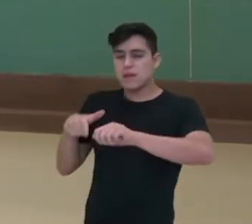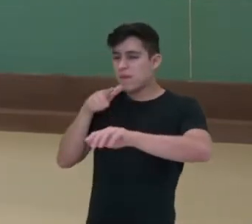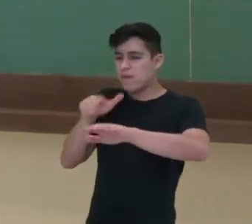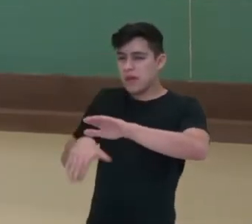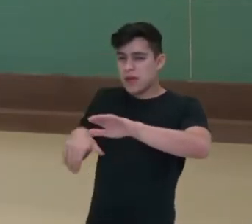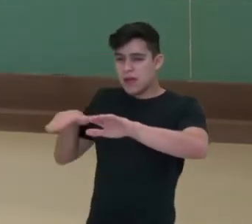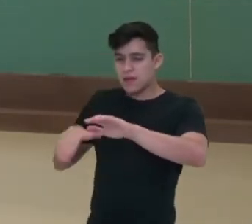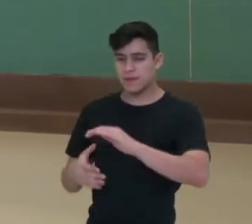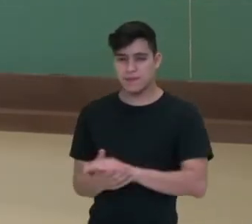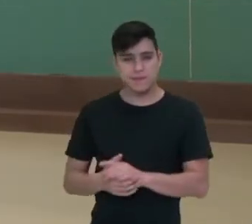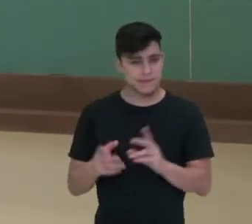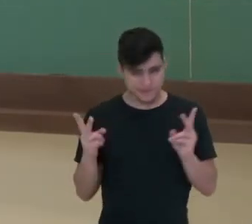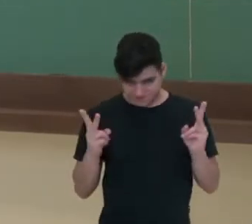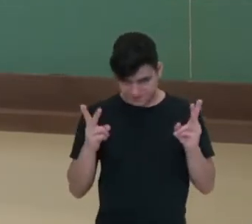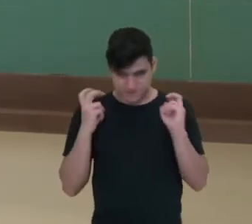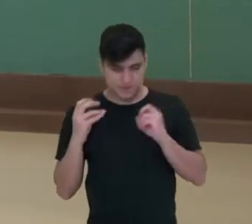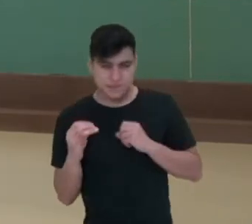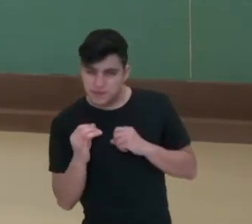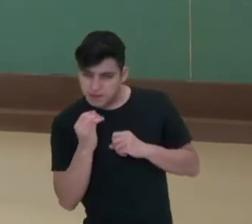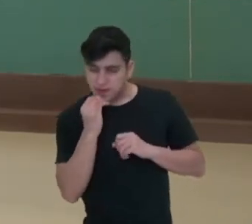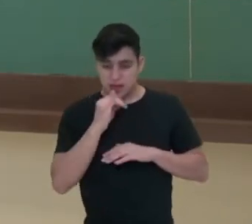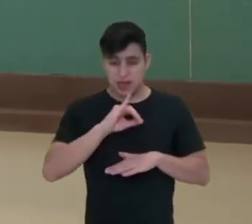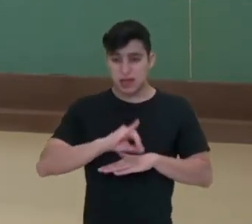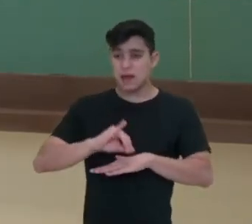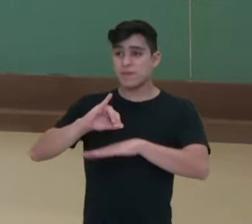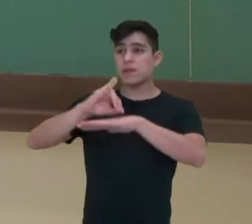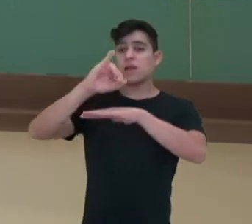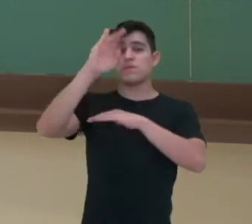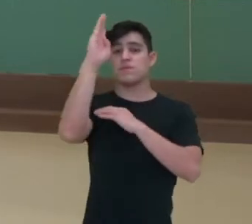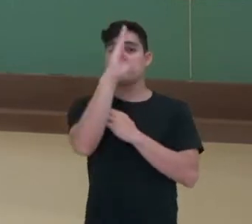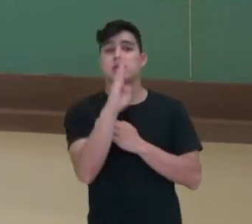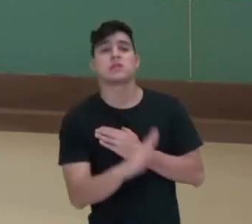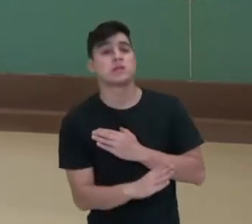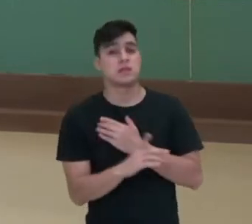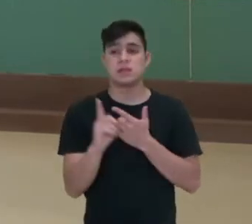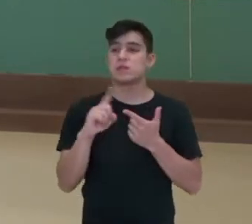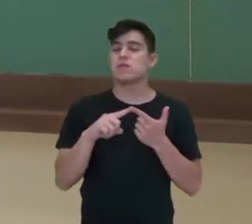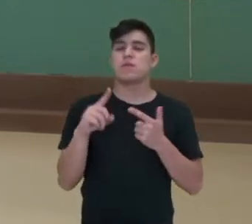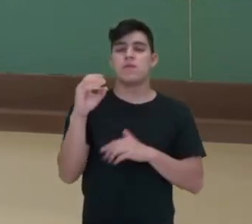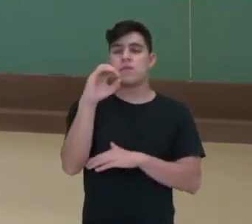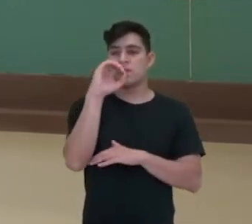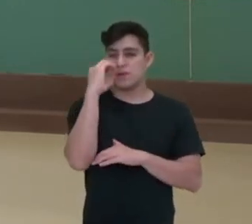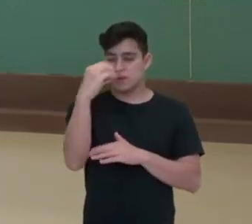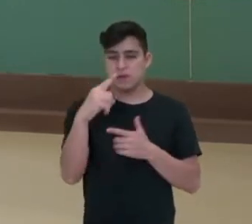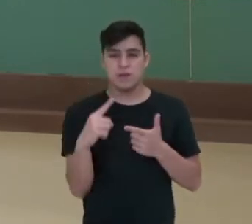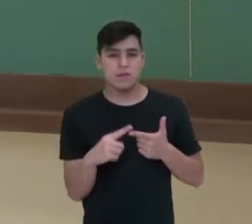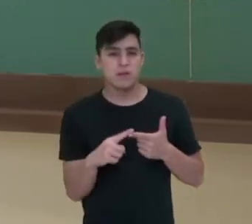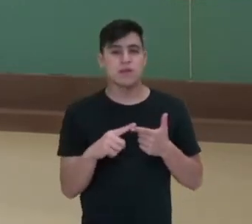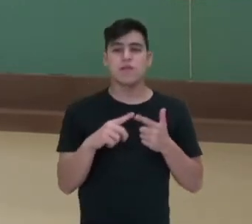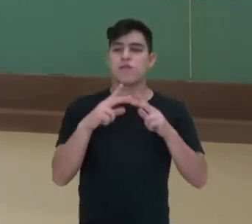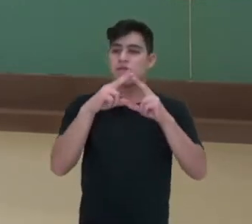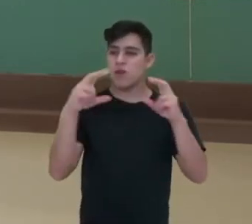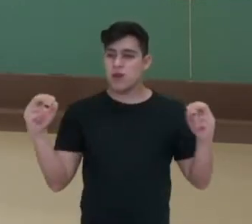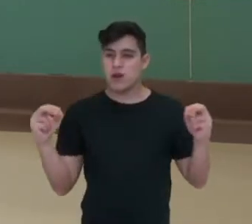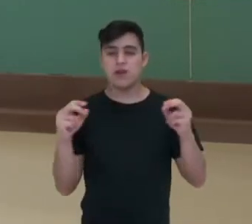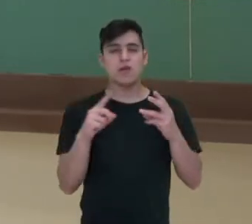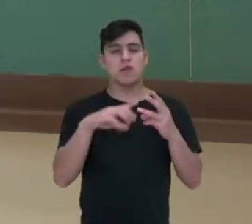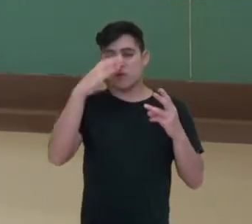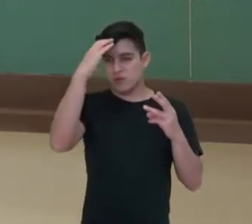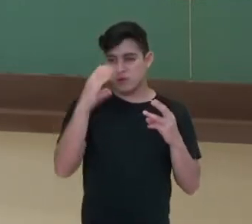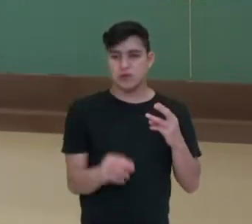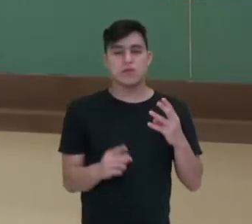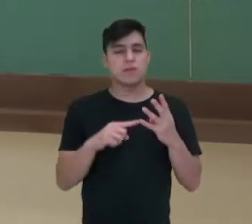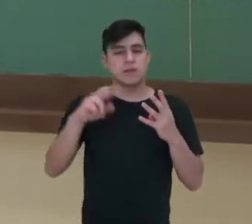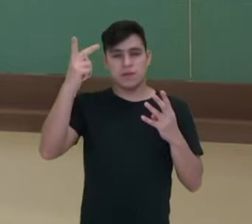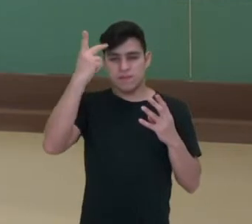litoral. A gente vai perceber como, por exemplo, as capitais brasileiras, capitais Porto Alegre, Florianópolis, Curitiba, São